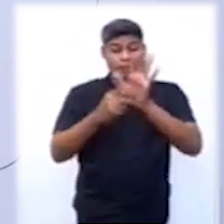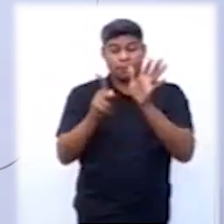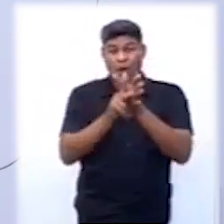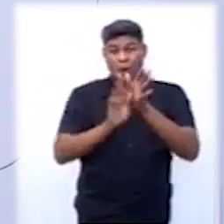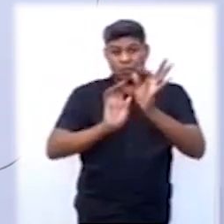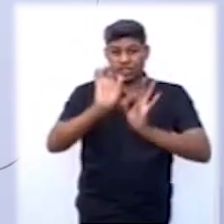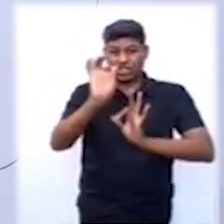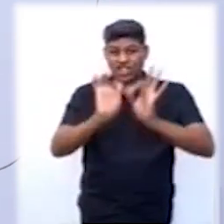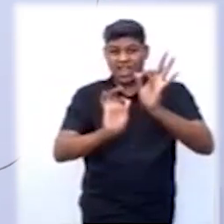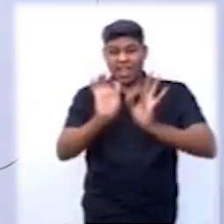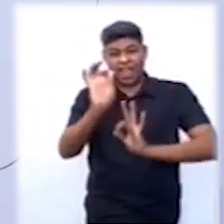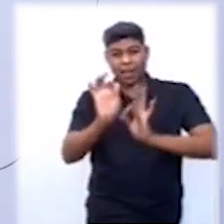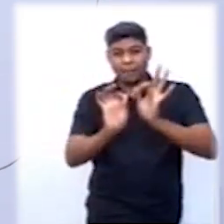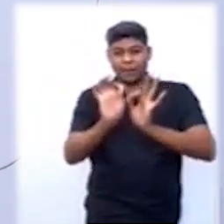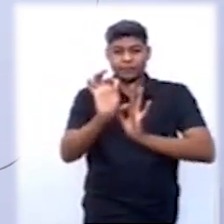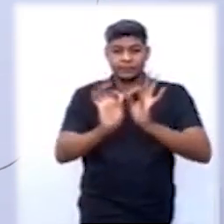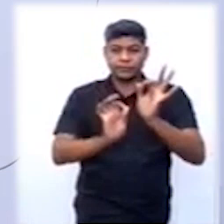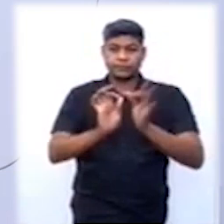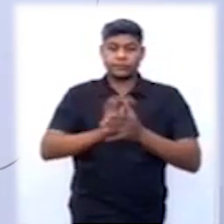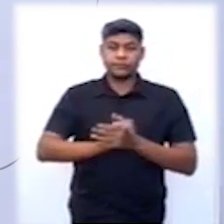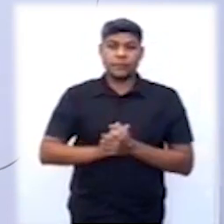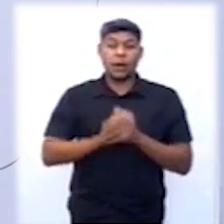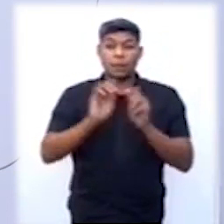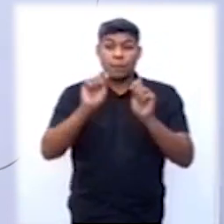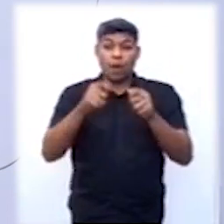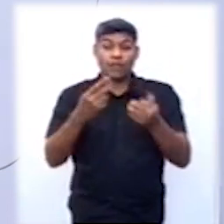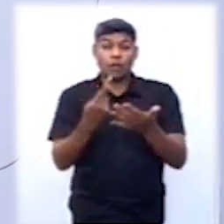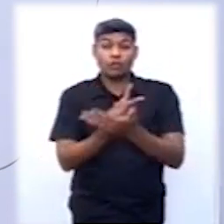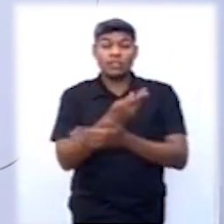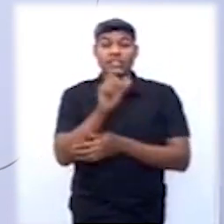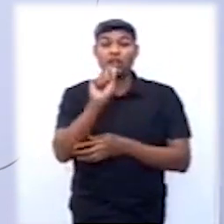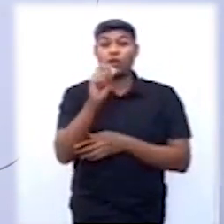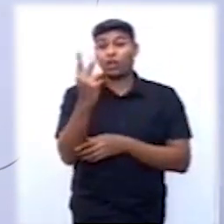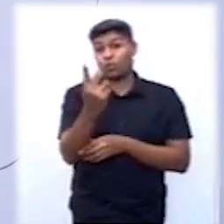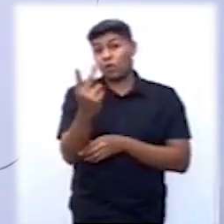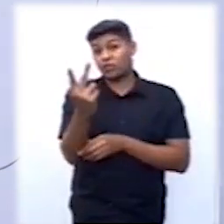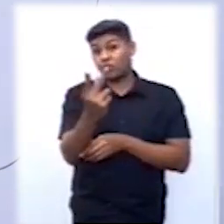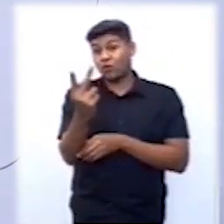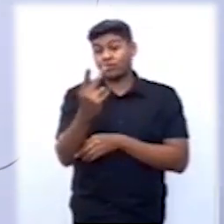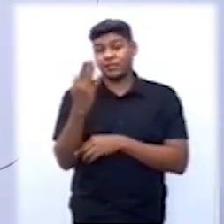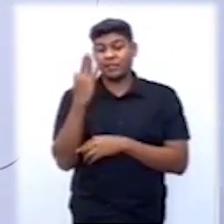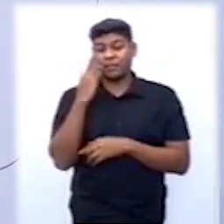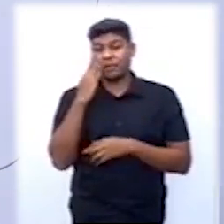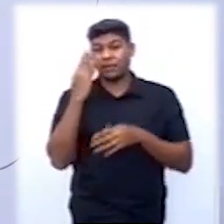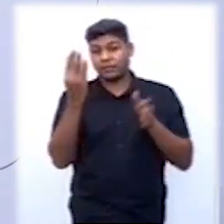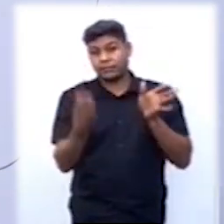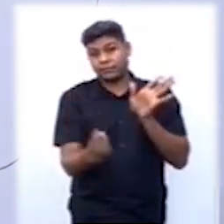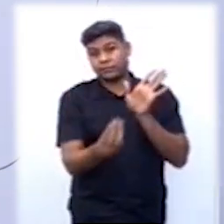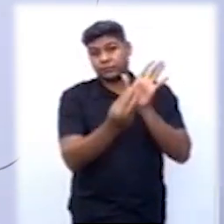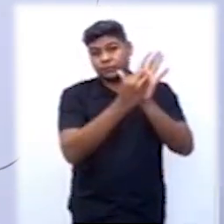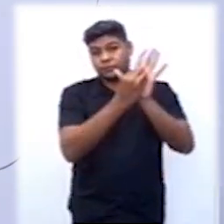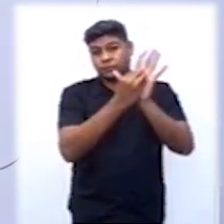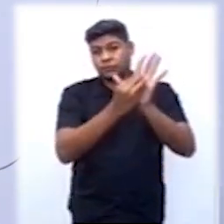para vocês. Ele pode acontecer duas coisas com ele, olha. Colocar aqui, ó,